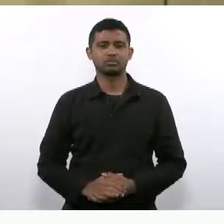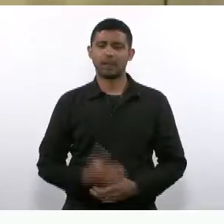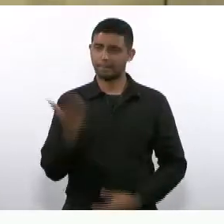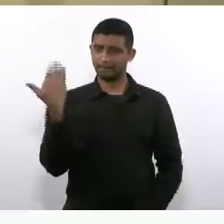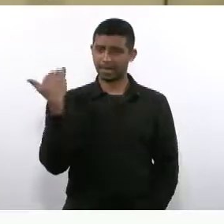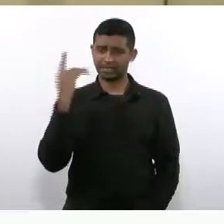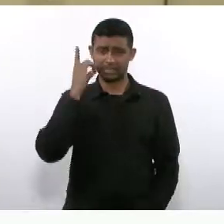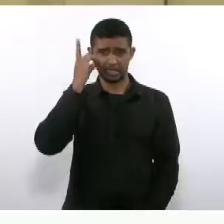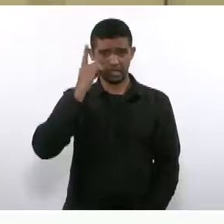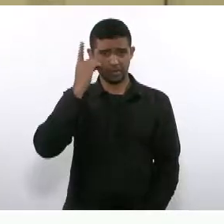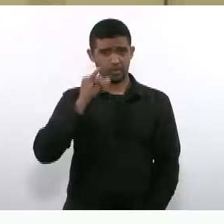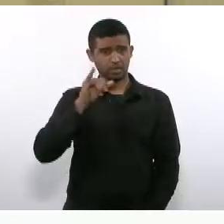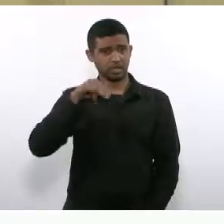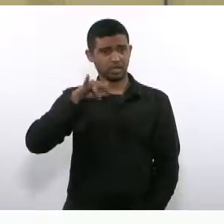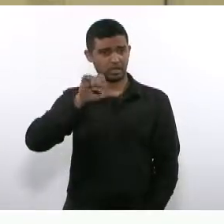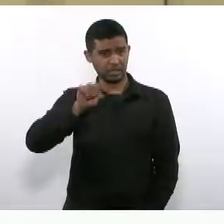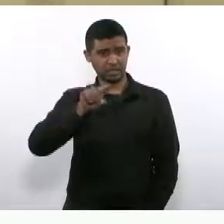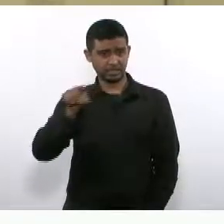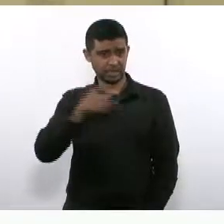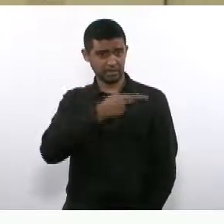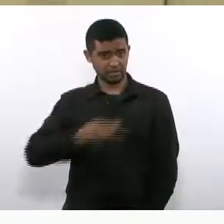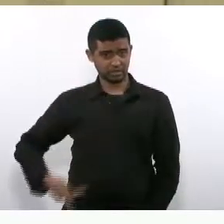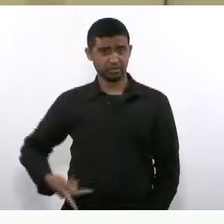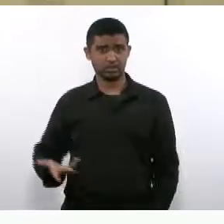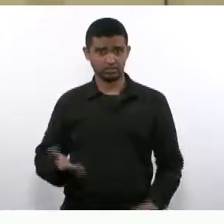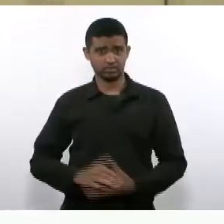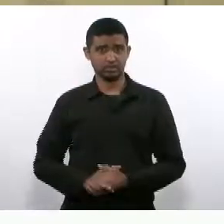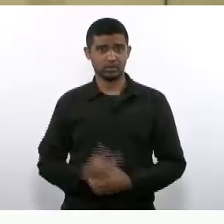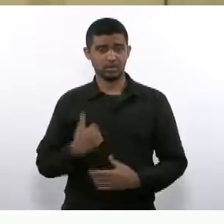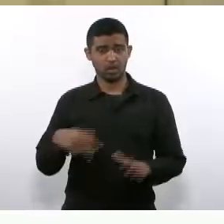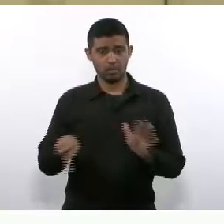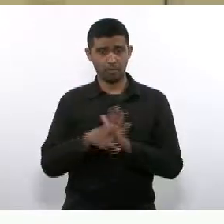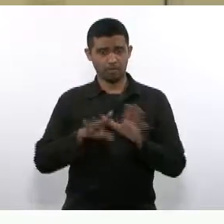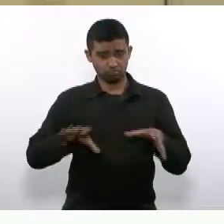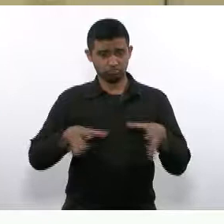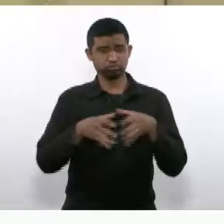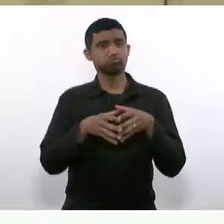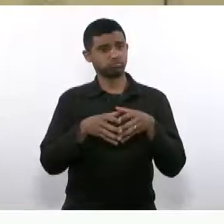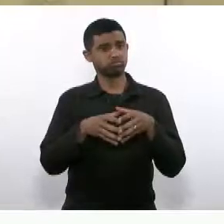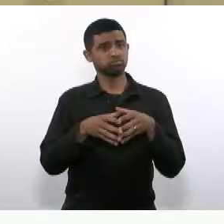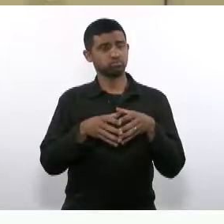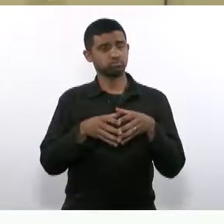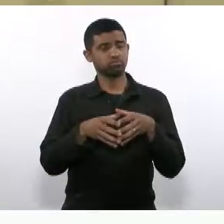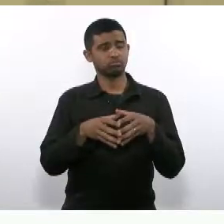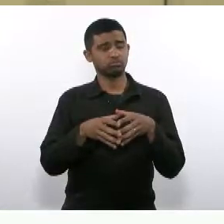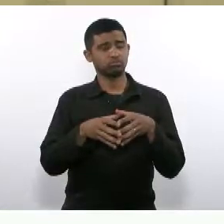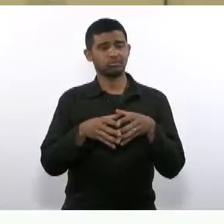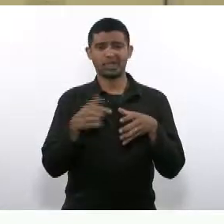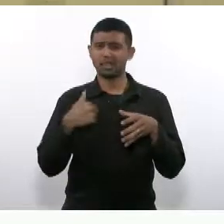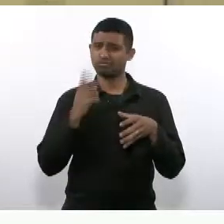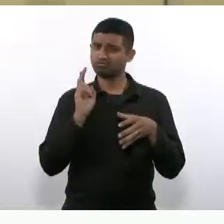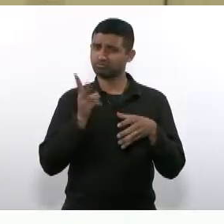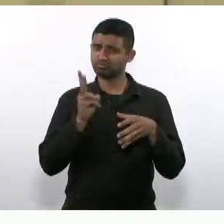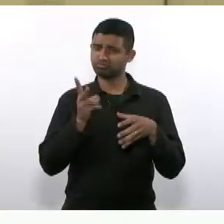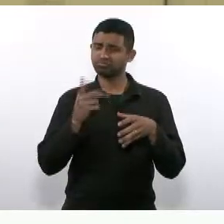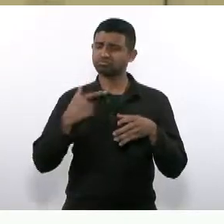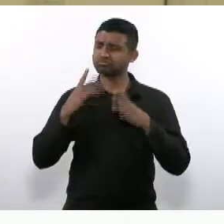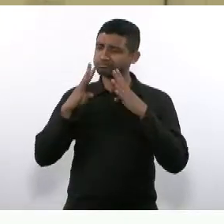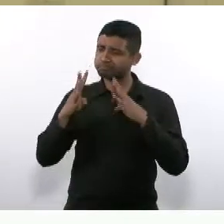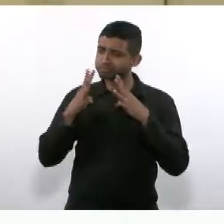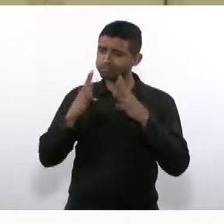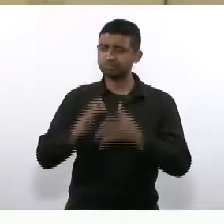Inês presidia. E eu, como membro da comissão, sempre